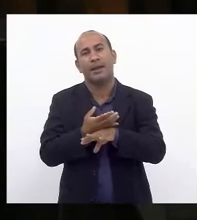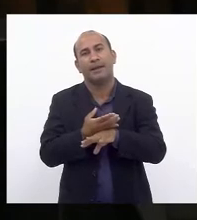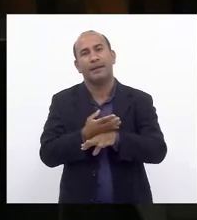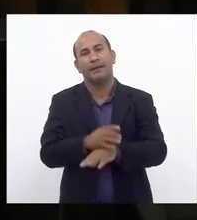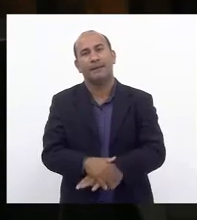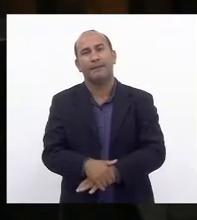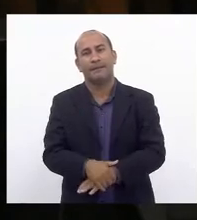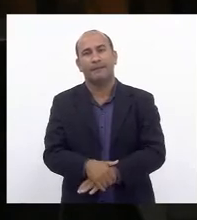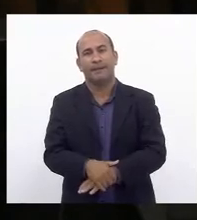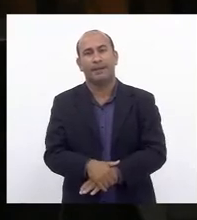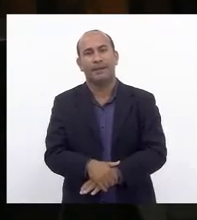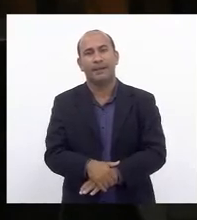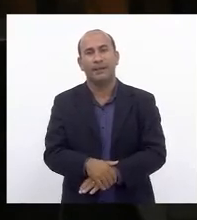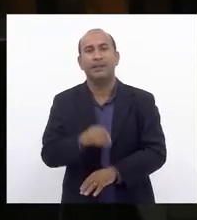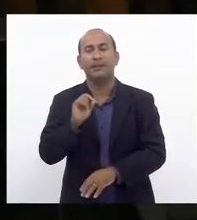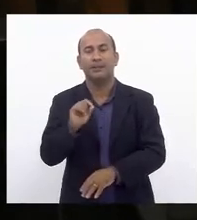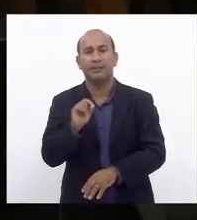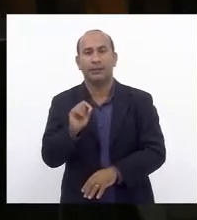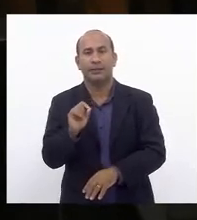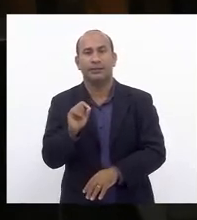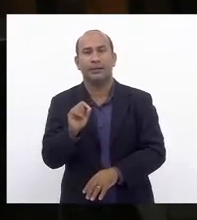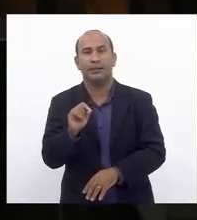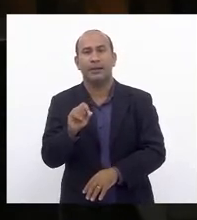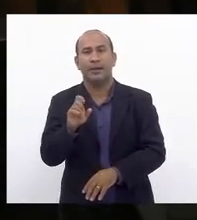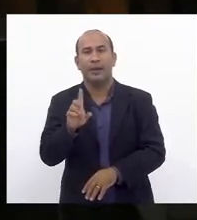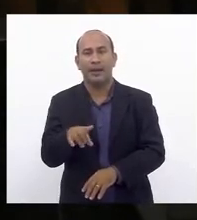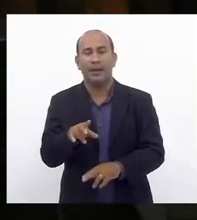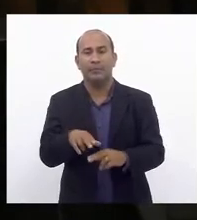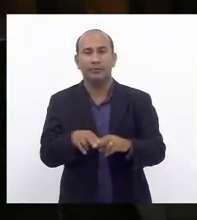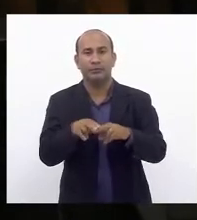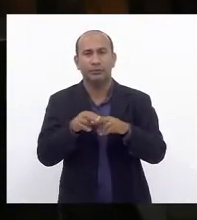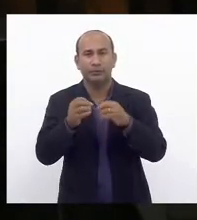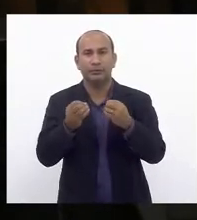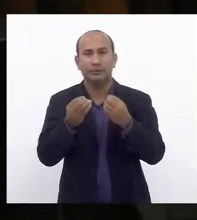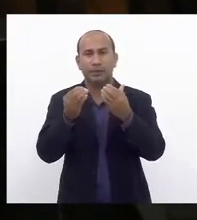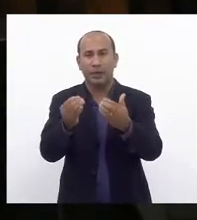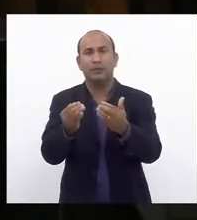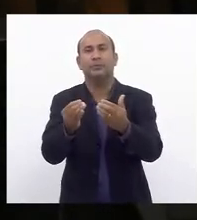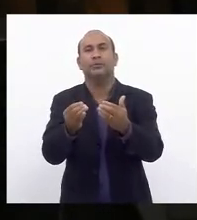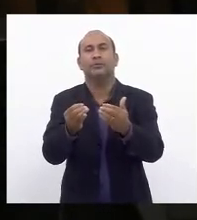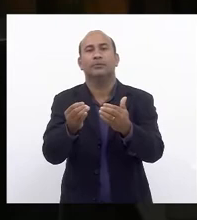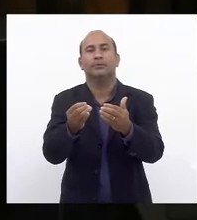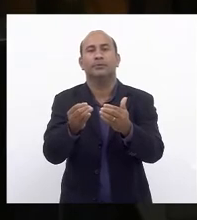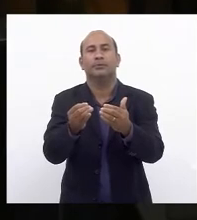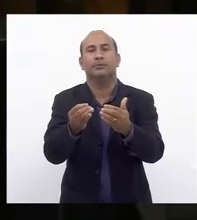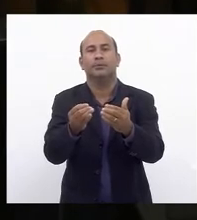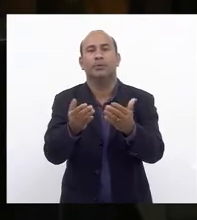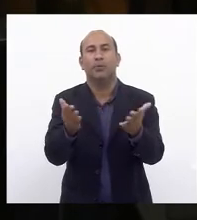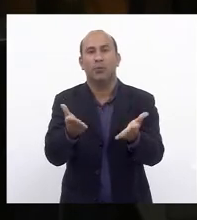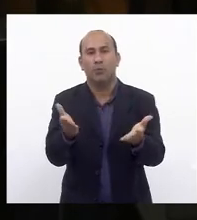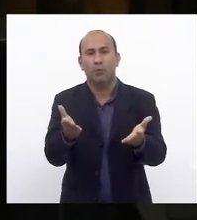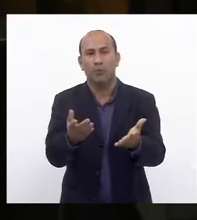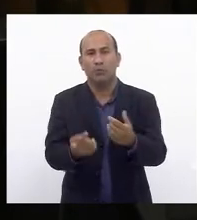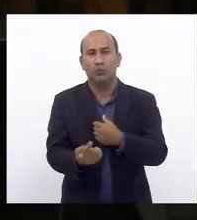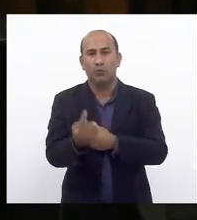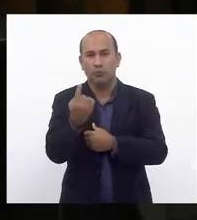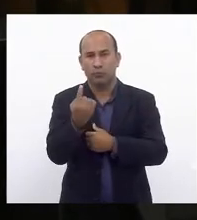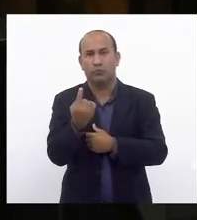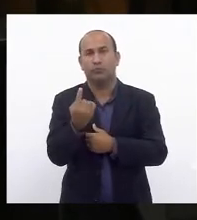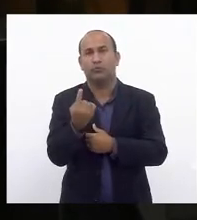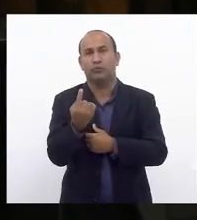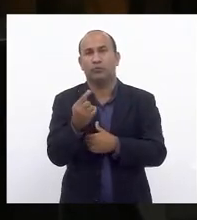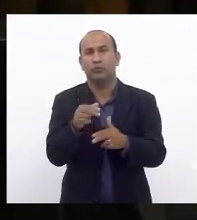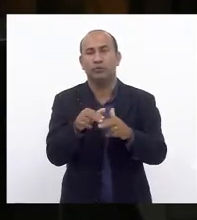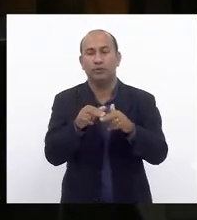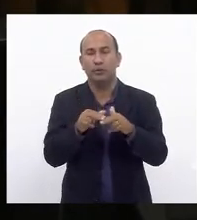reafirmar que esse conceito está sendo posto aqui no plenário de hoje, única e exclusivamente